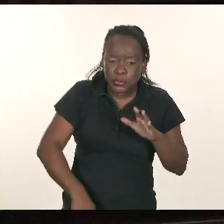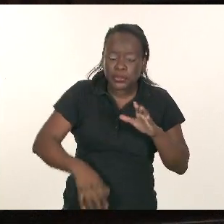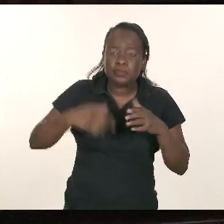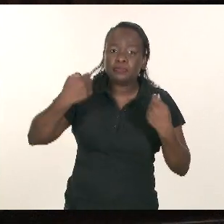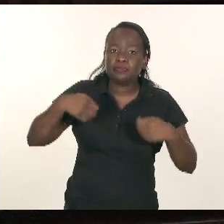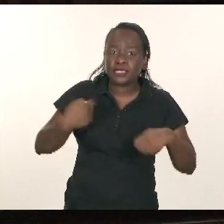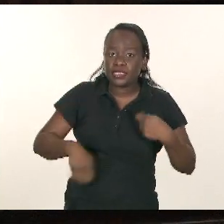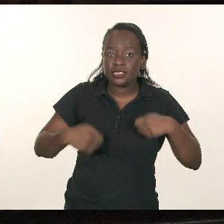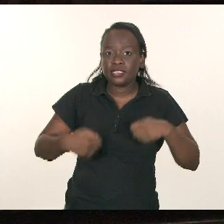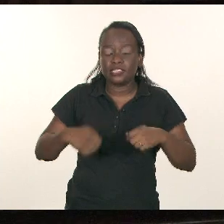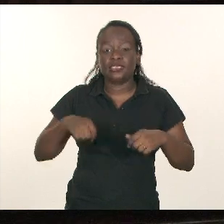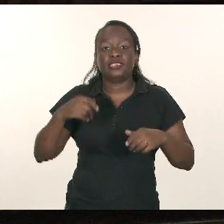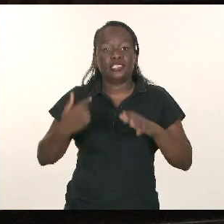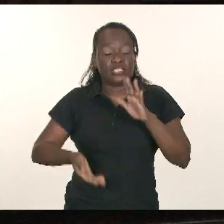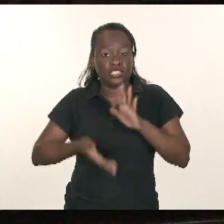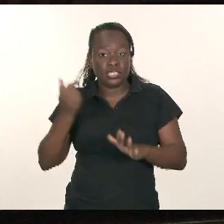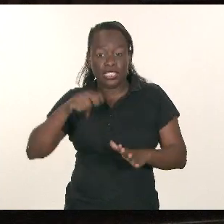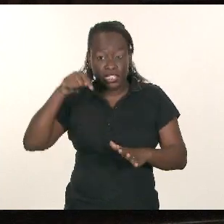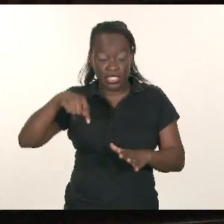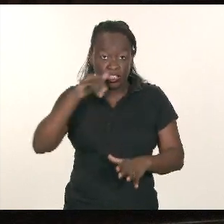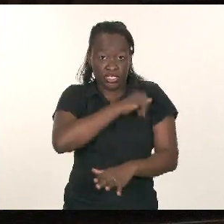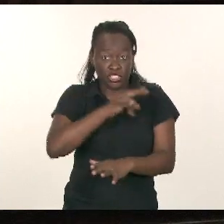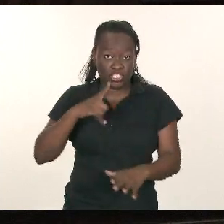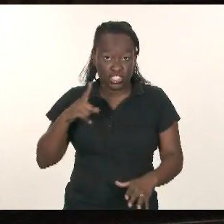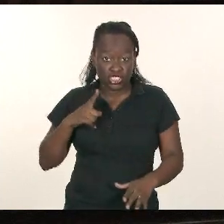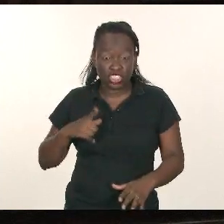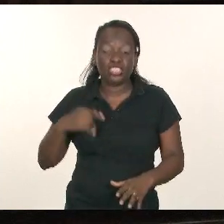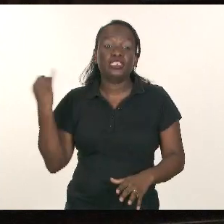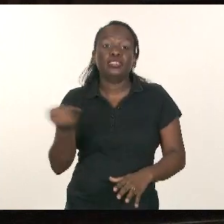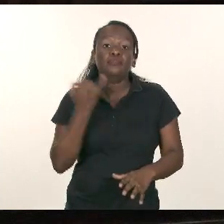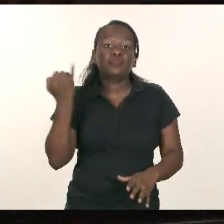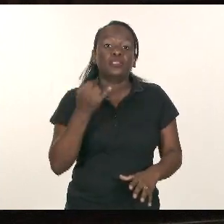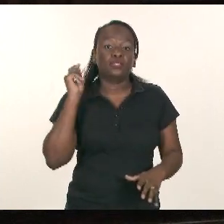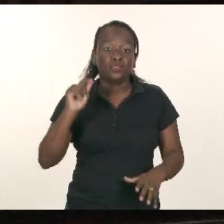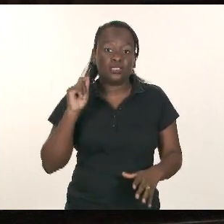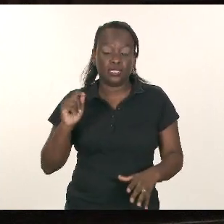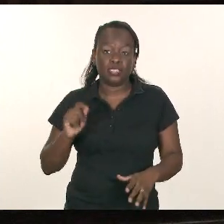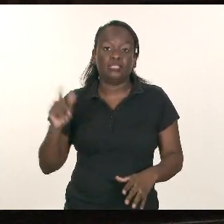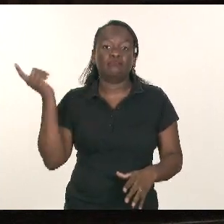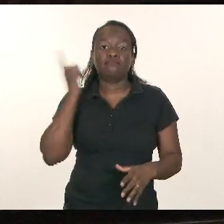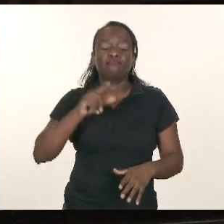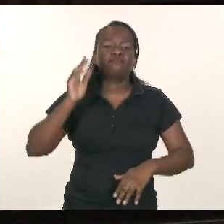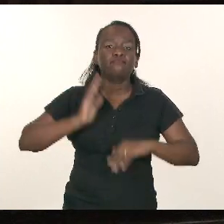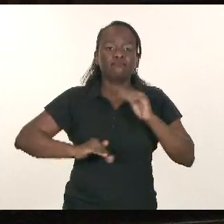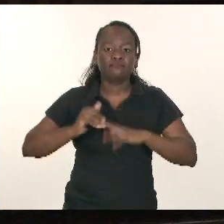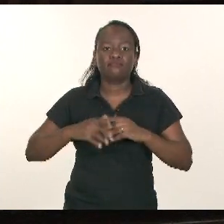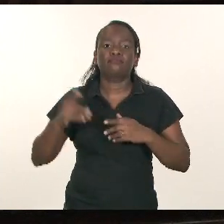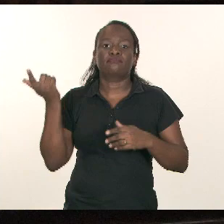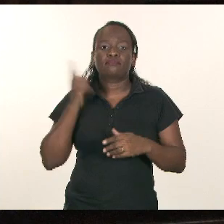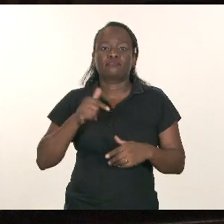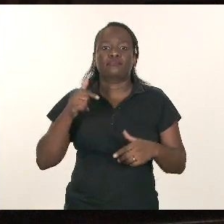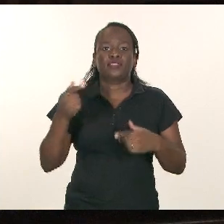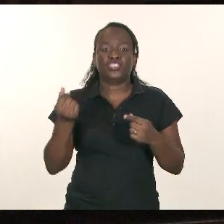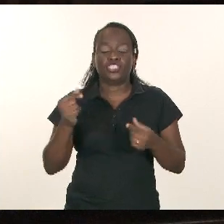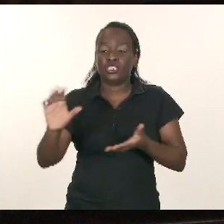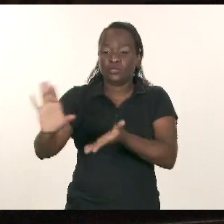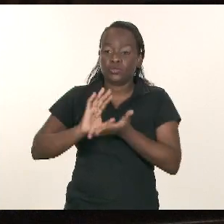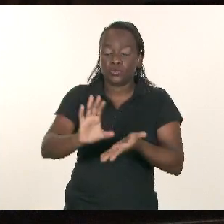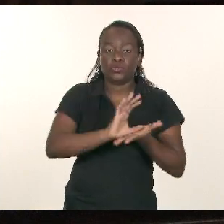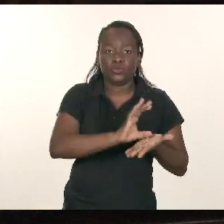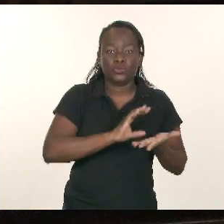e financeiro em que nós nos encontramos, é fundamental a capacidade de gerar